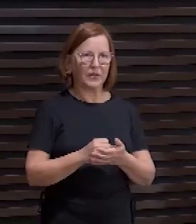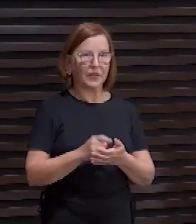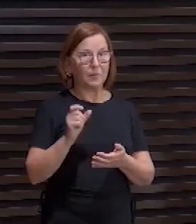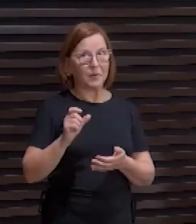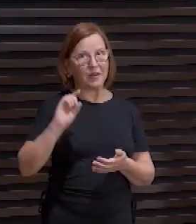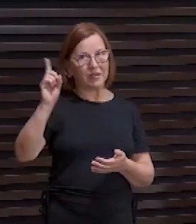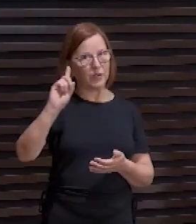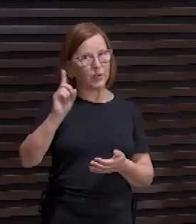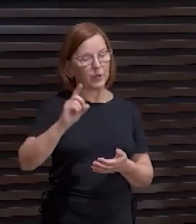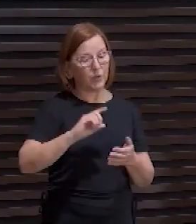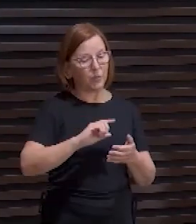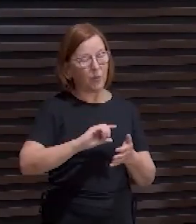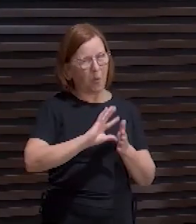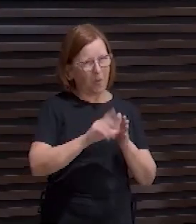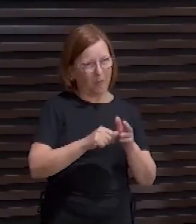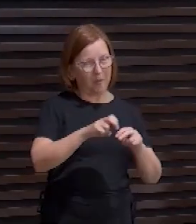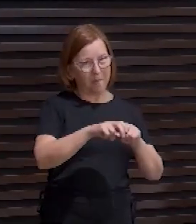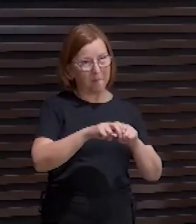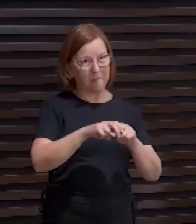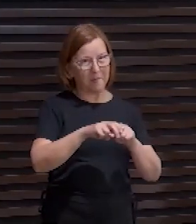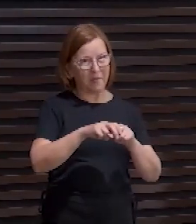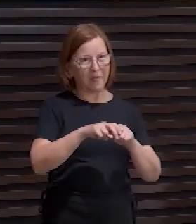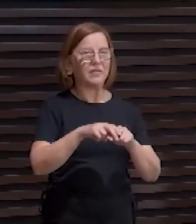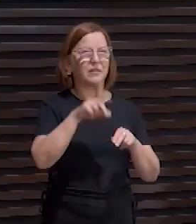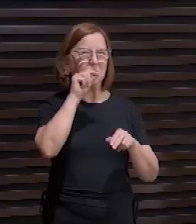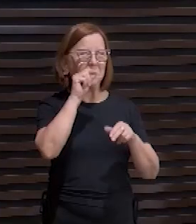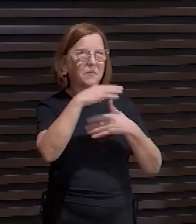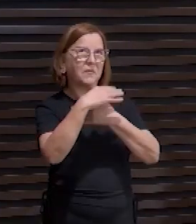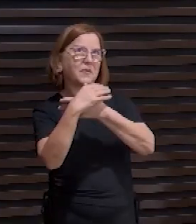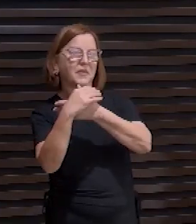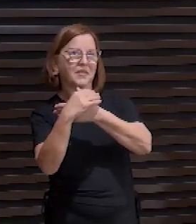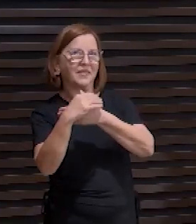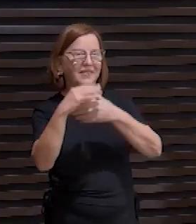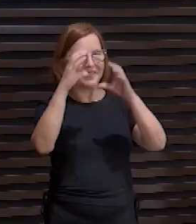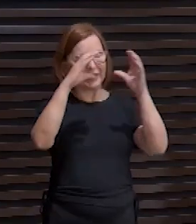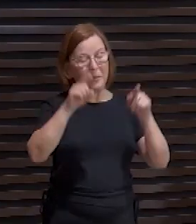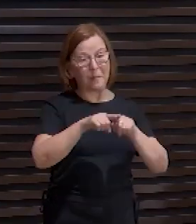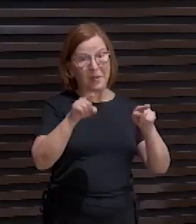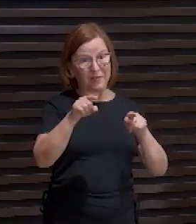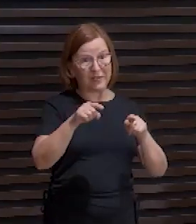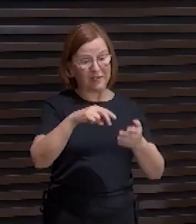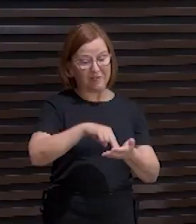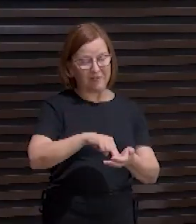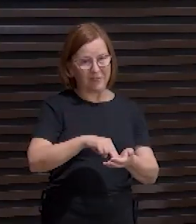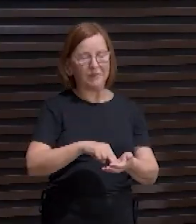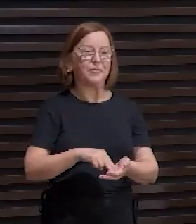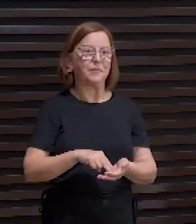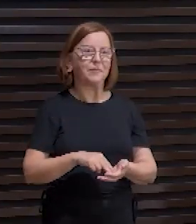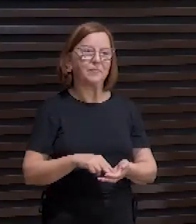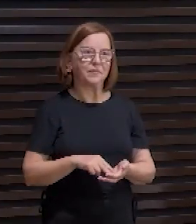céus. Mas para que você se firme cada vez mais na palavra do Senhor. E nós vimos nos